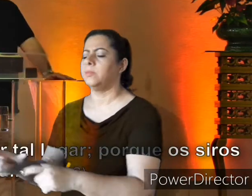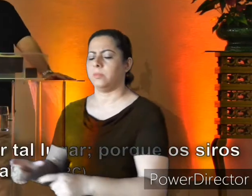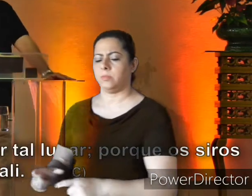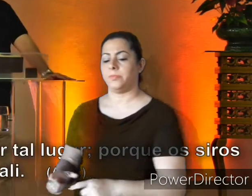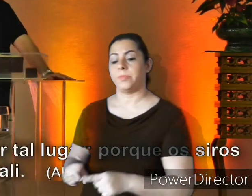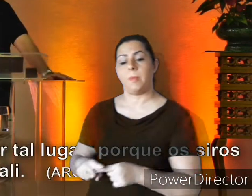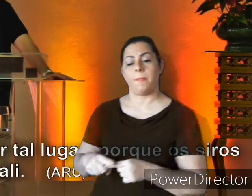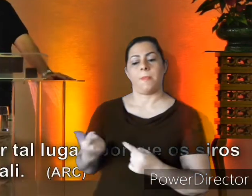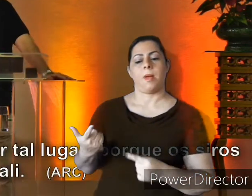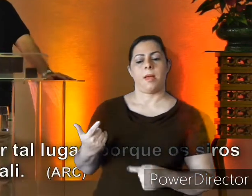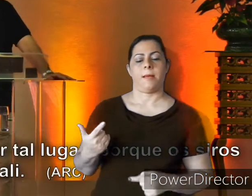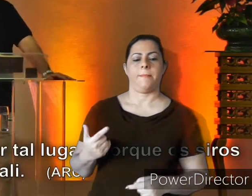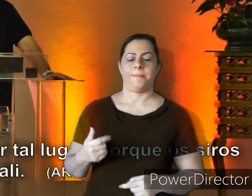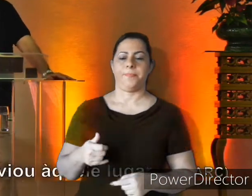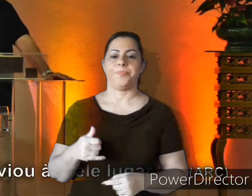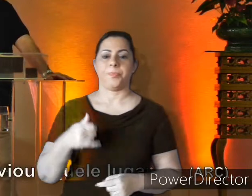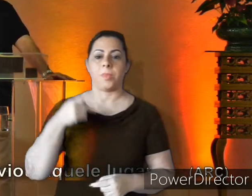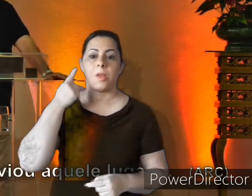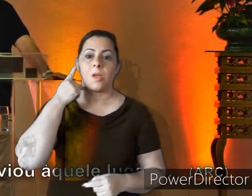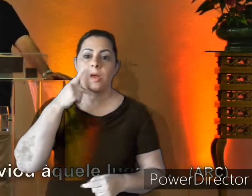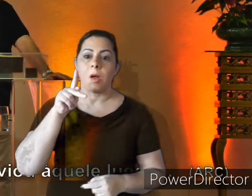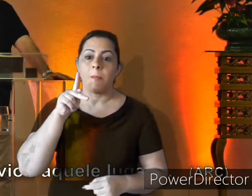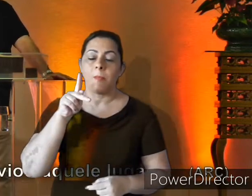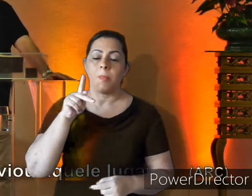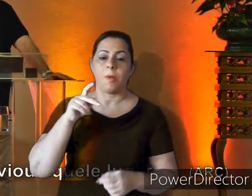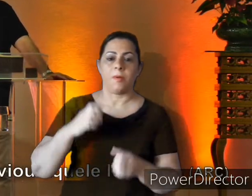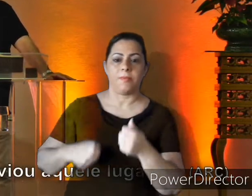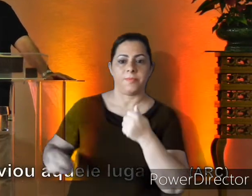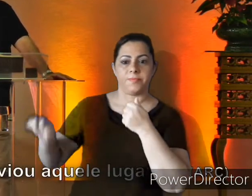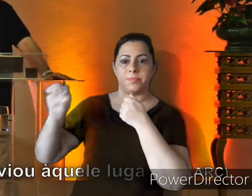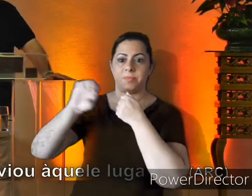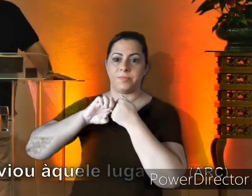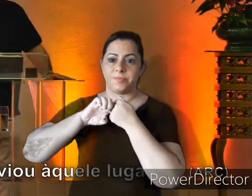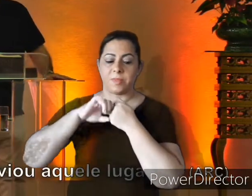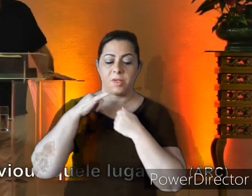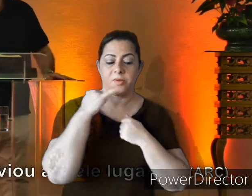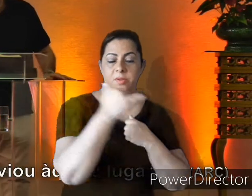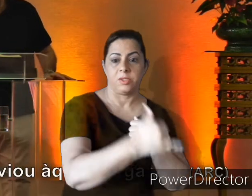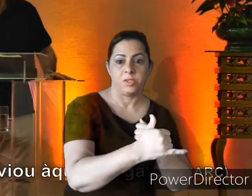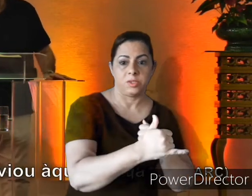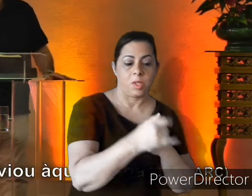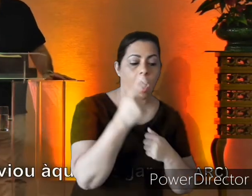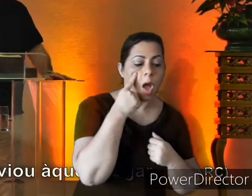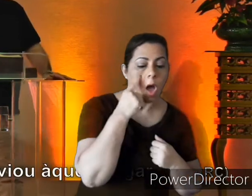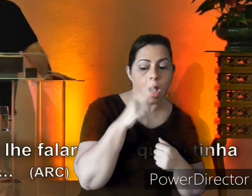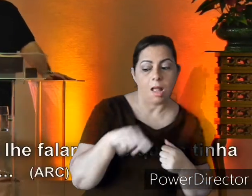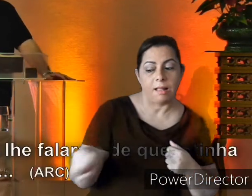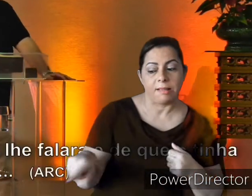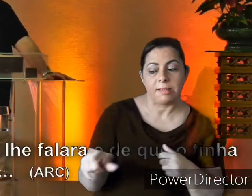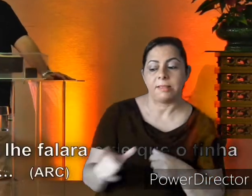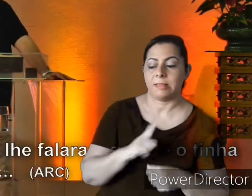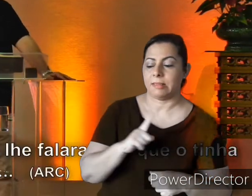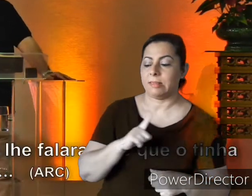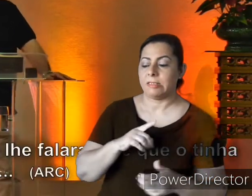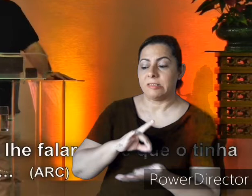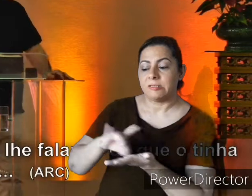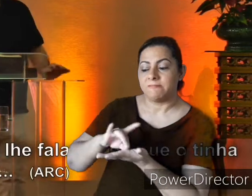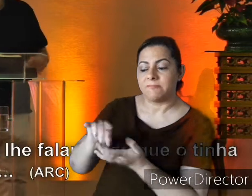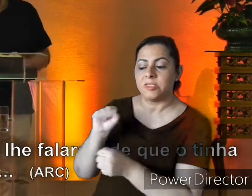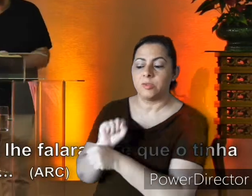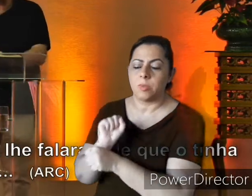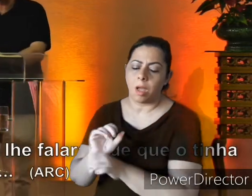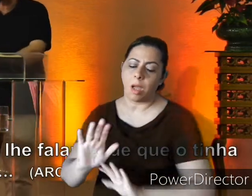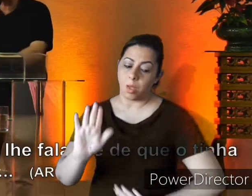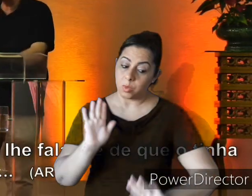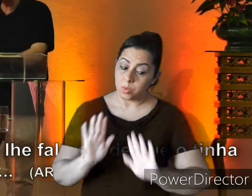ali. Pelo que o rei de Israel enviou àquele lugar, de que o homem de Deus lhe falara e de que o tinha avisado,